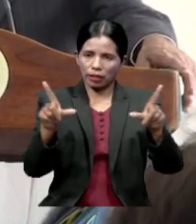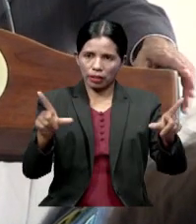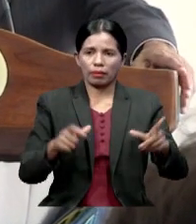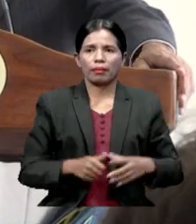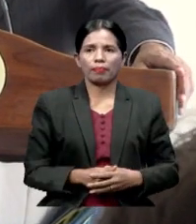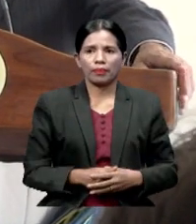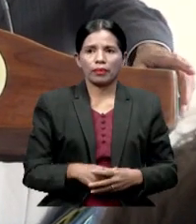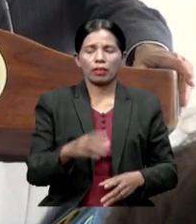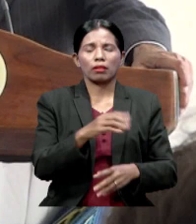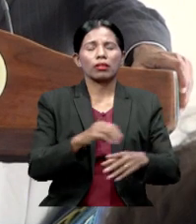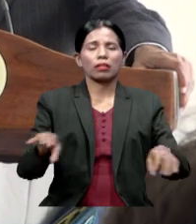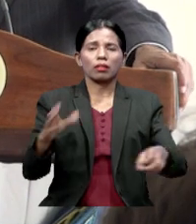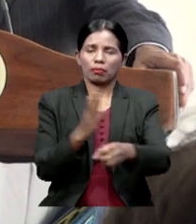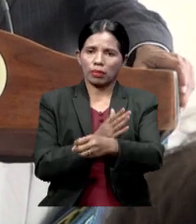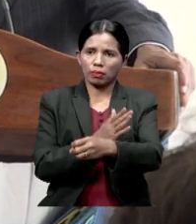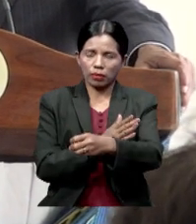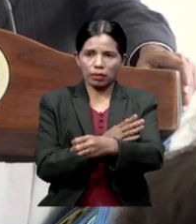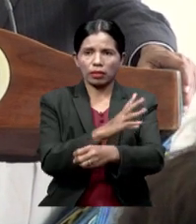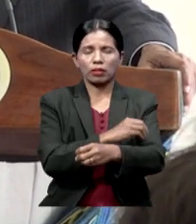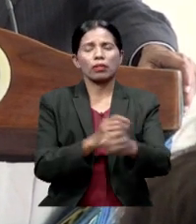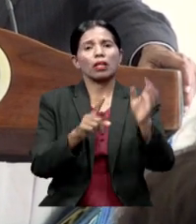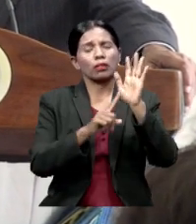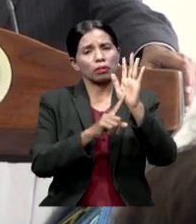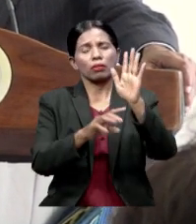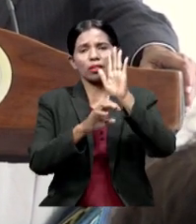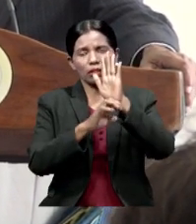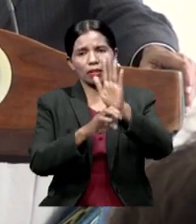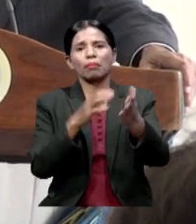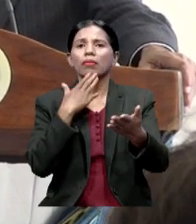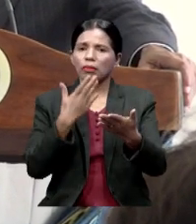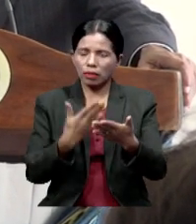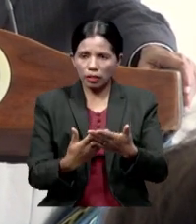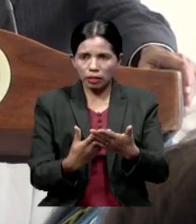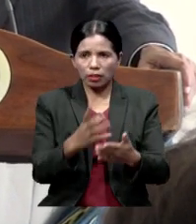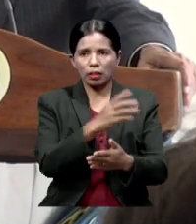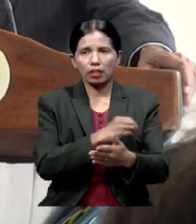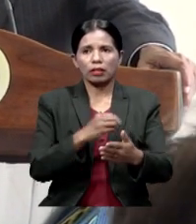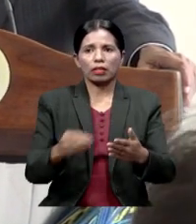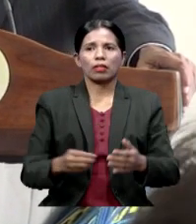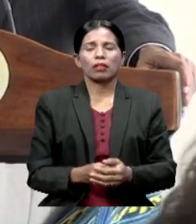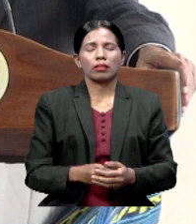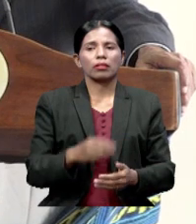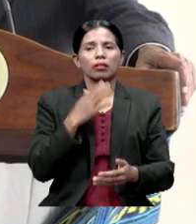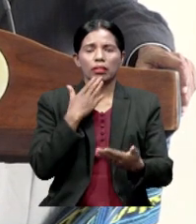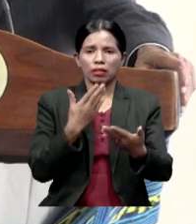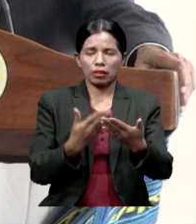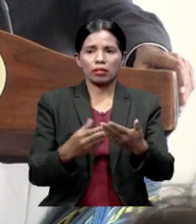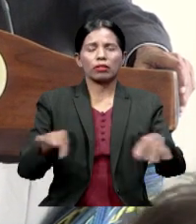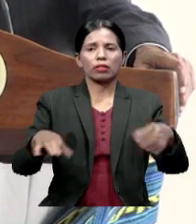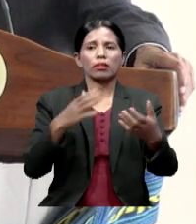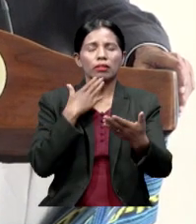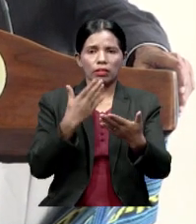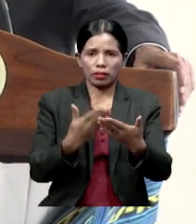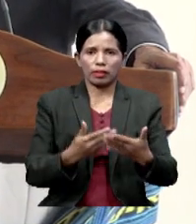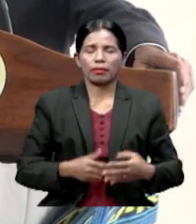sempre nos comove e inspira e é por isso como presidente dobrado que aqui estou